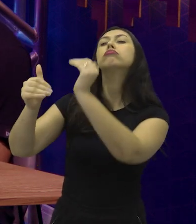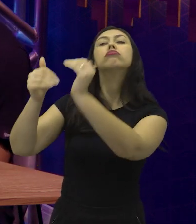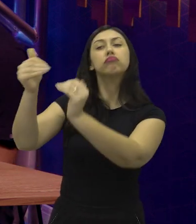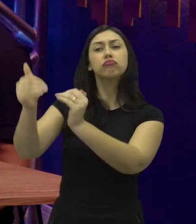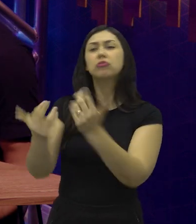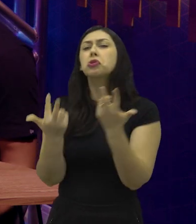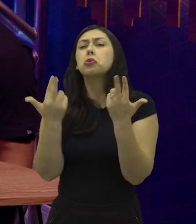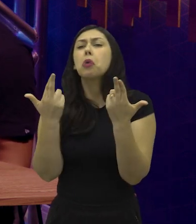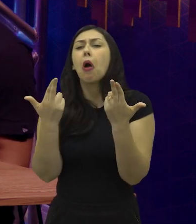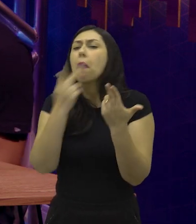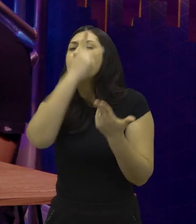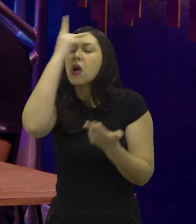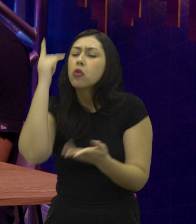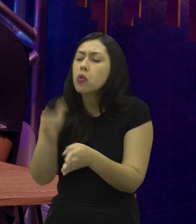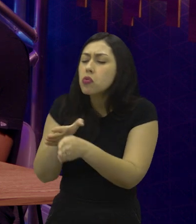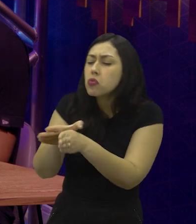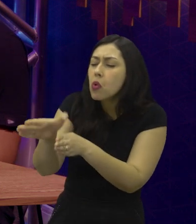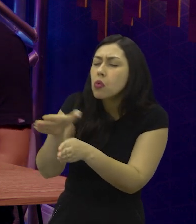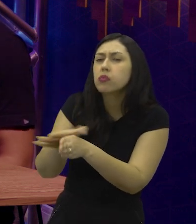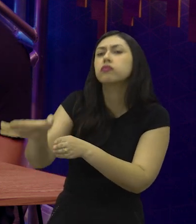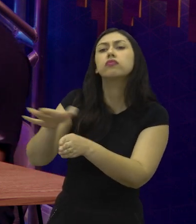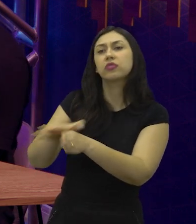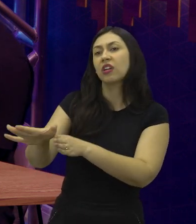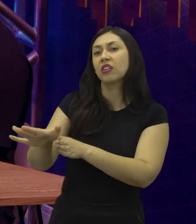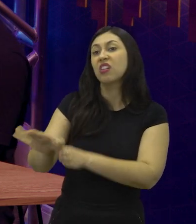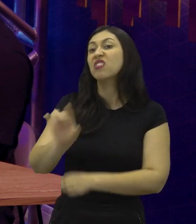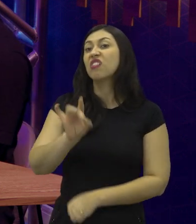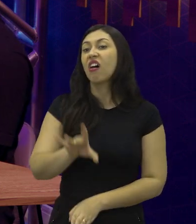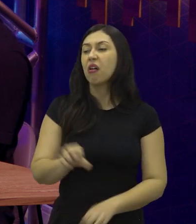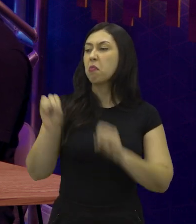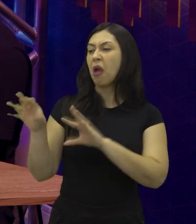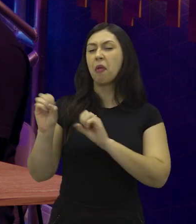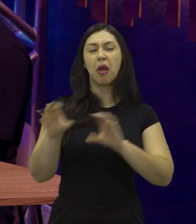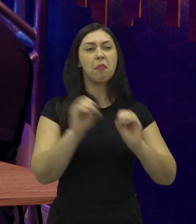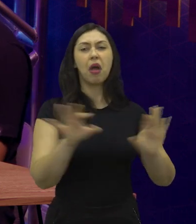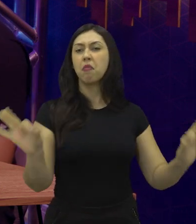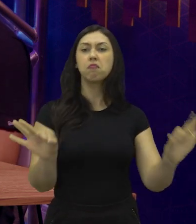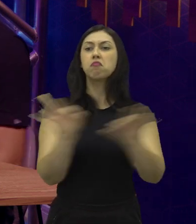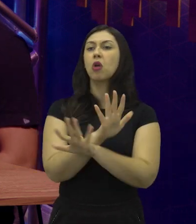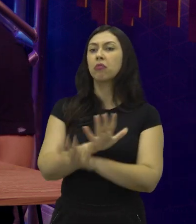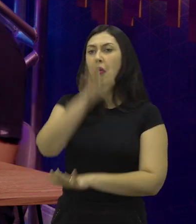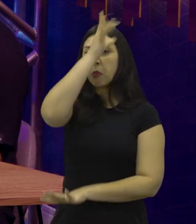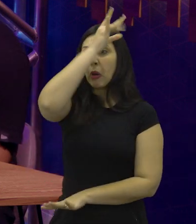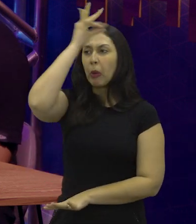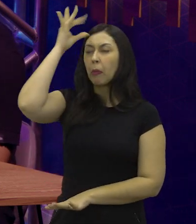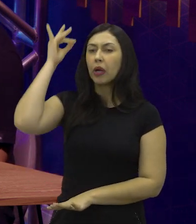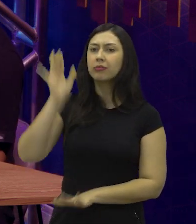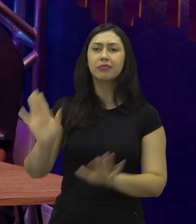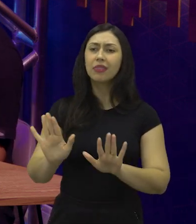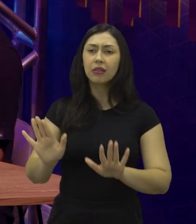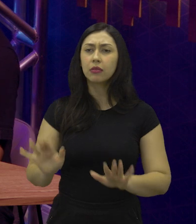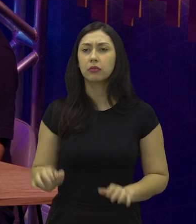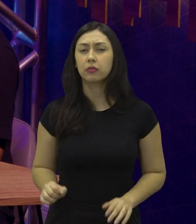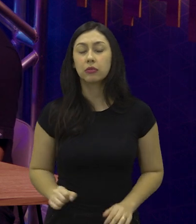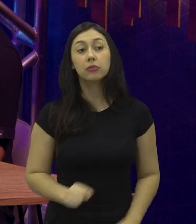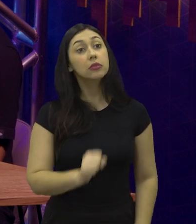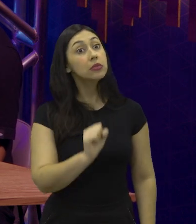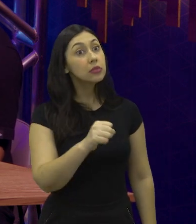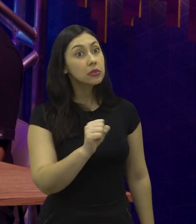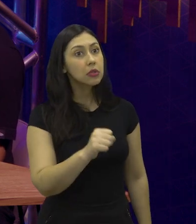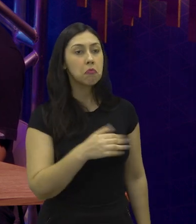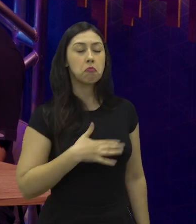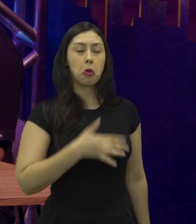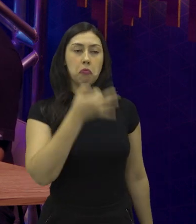mais como um mentor, né? Do que como um professor que passa alguma coisa na lousa e você tem que decorar, né? Pois é, eu acredito